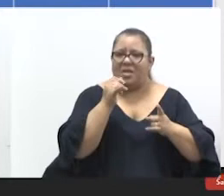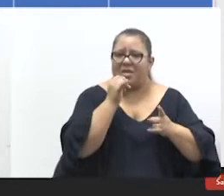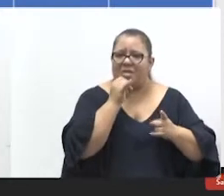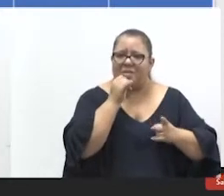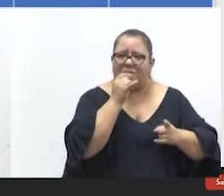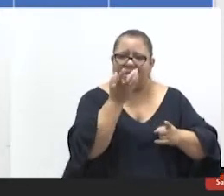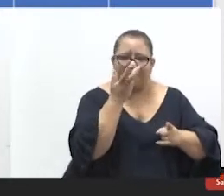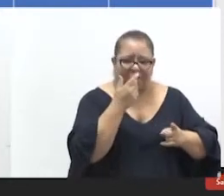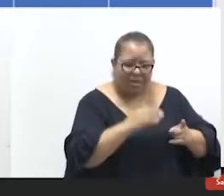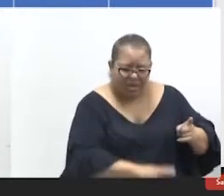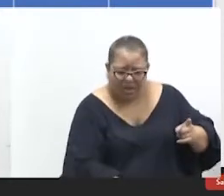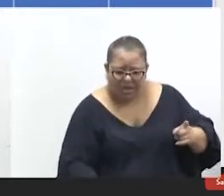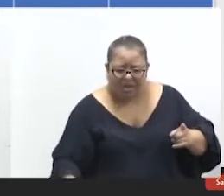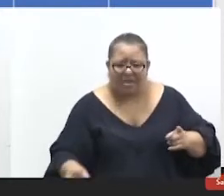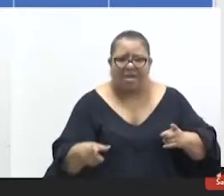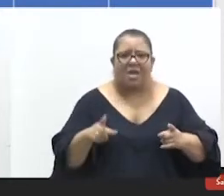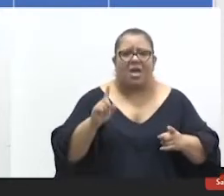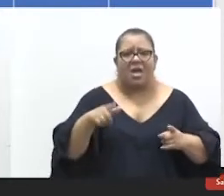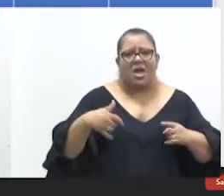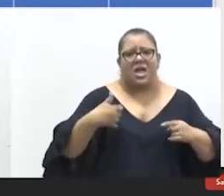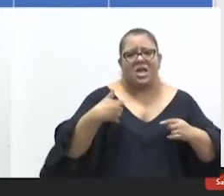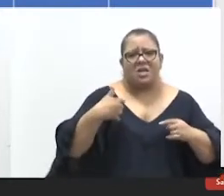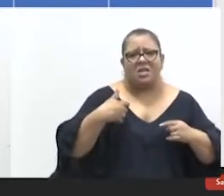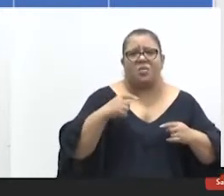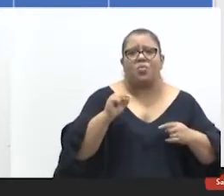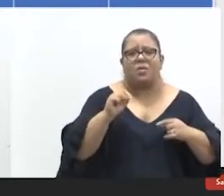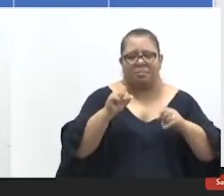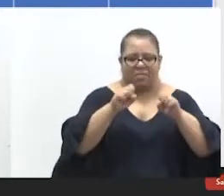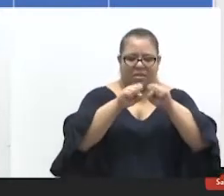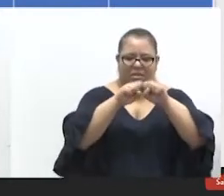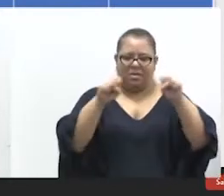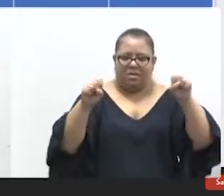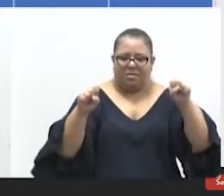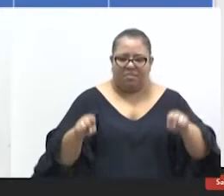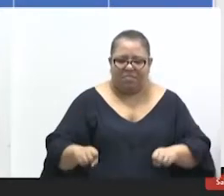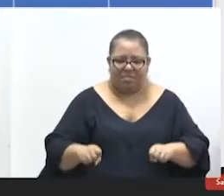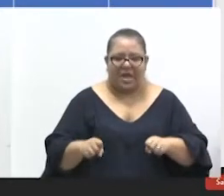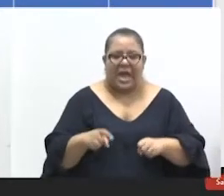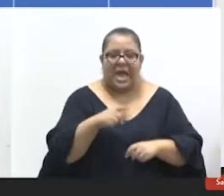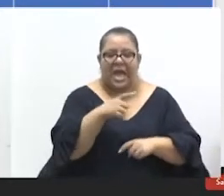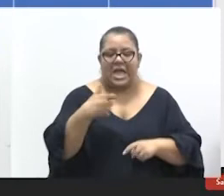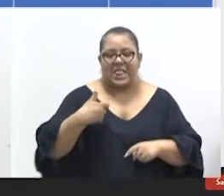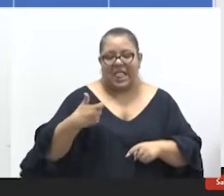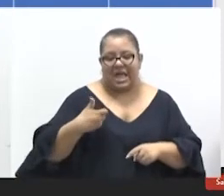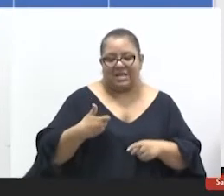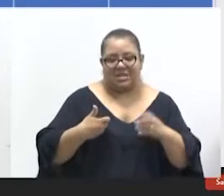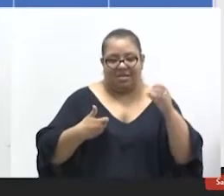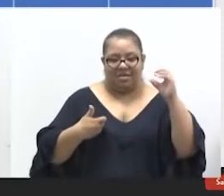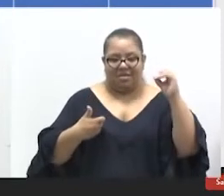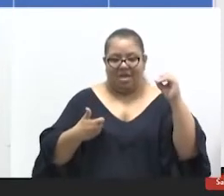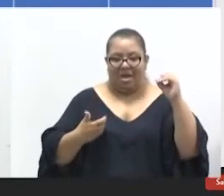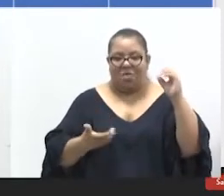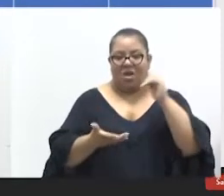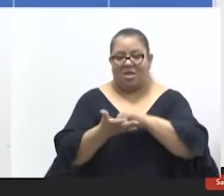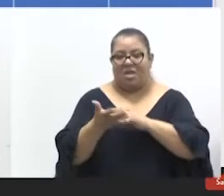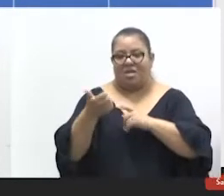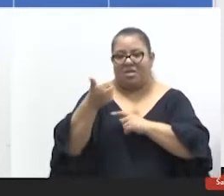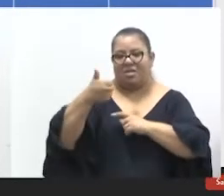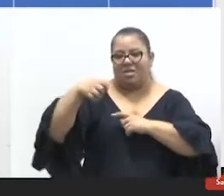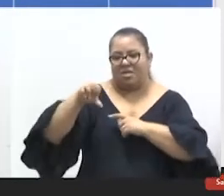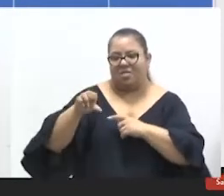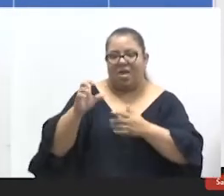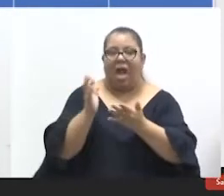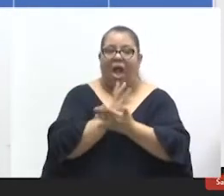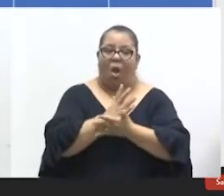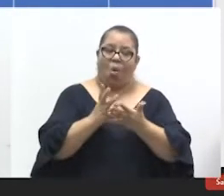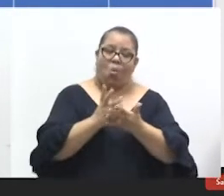crianças nos sistemas de informação, eles consideram de 0 a 19 anos, tá? Mas a gente sabe que ali tem um